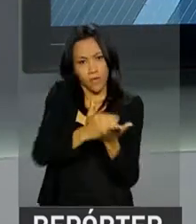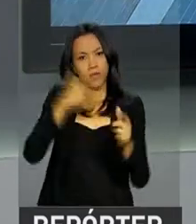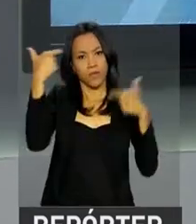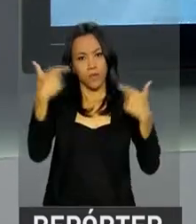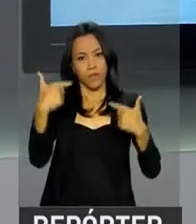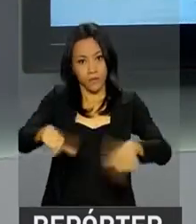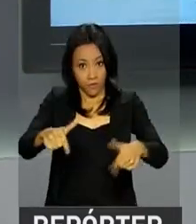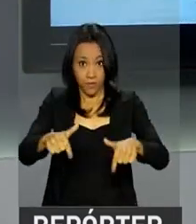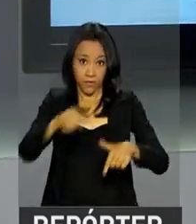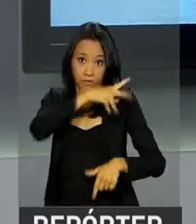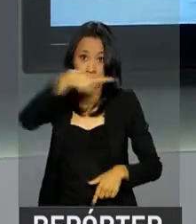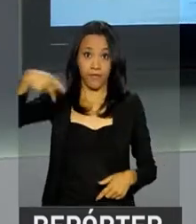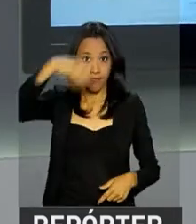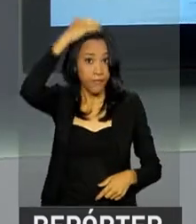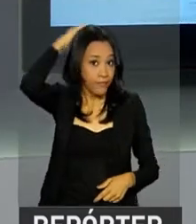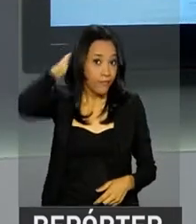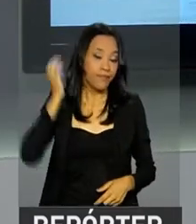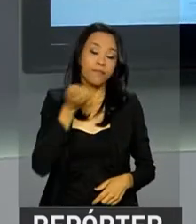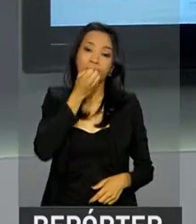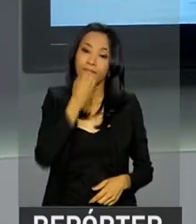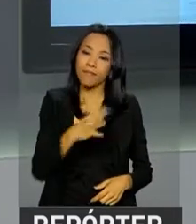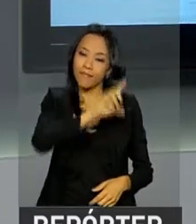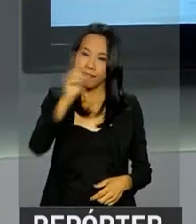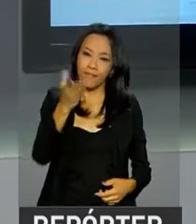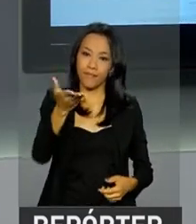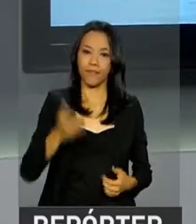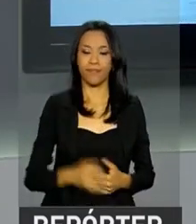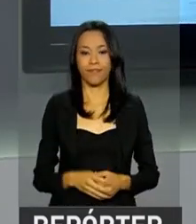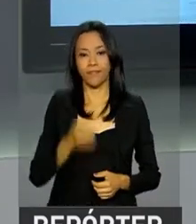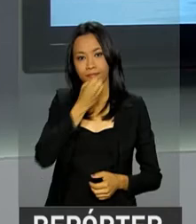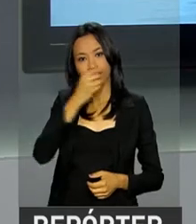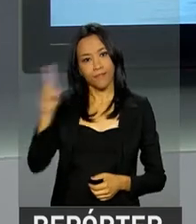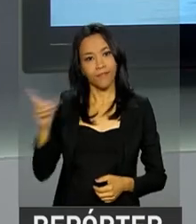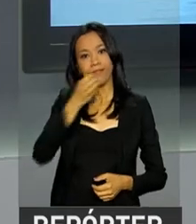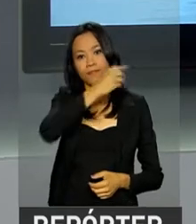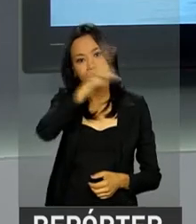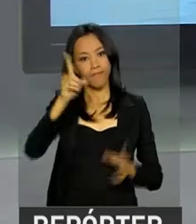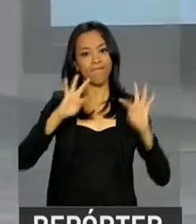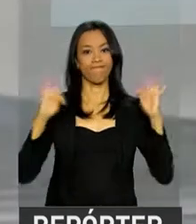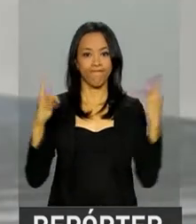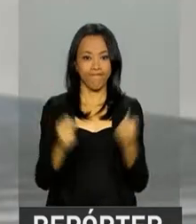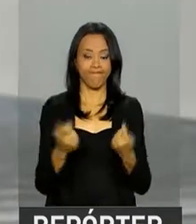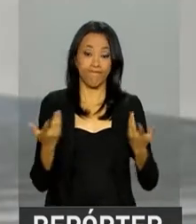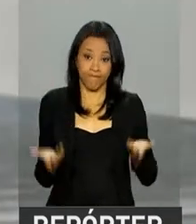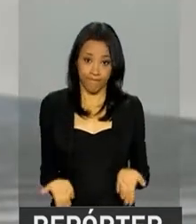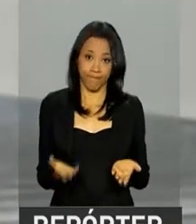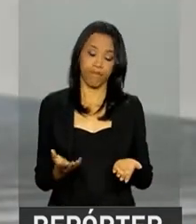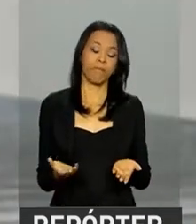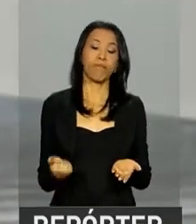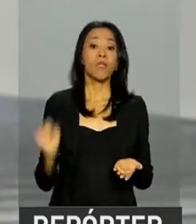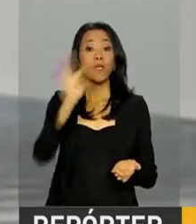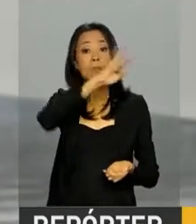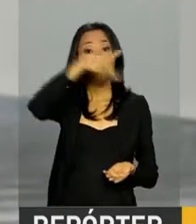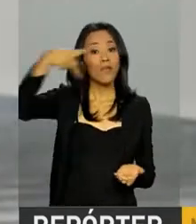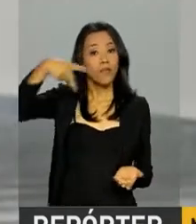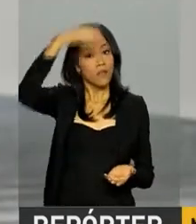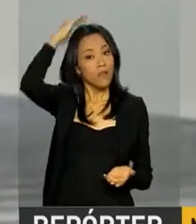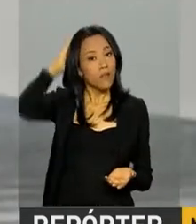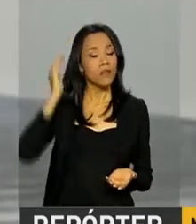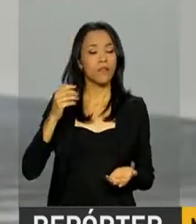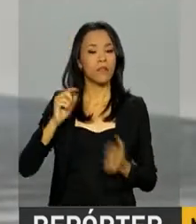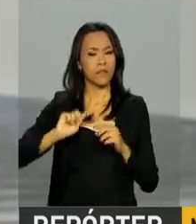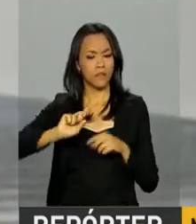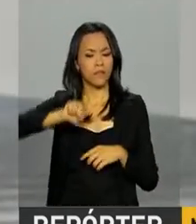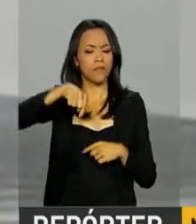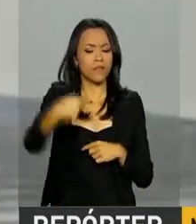temer olá ney bom dia pra você bom dia pra isso é bom dia a todos olha aí só o presidente michel temer recebe logo